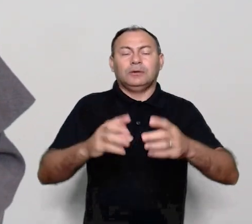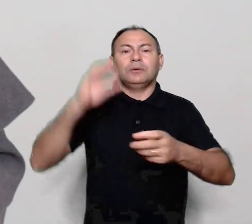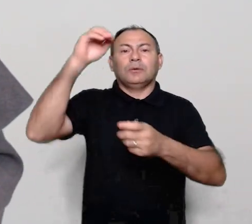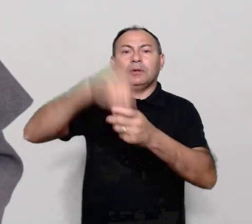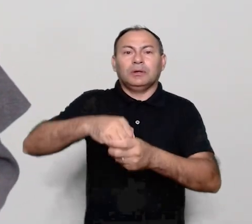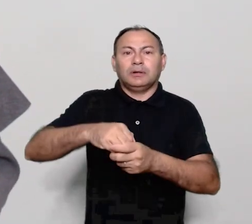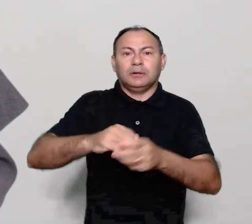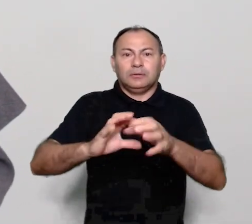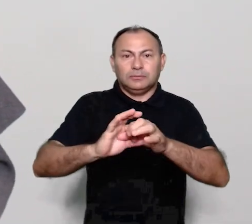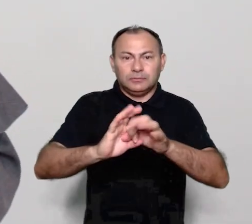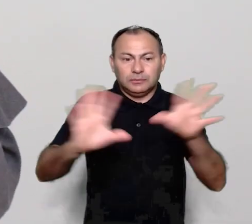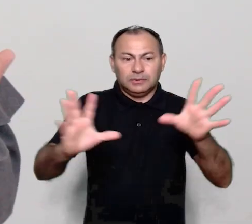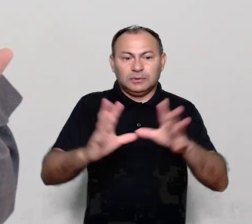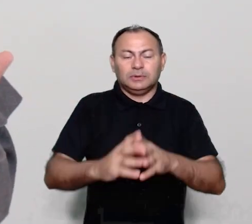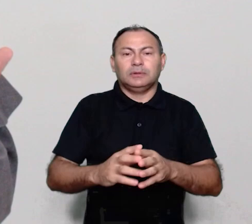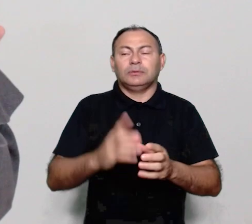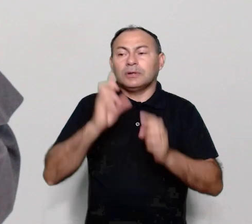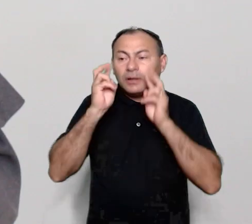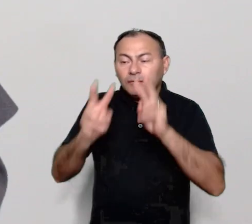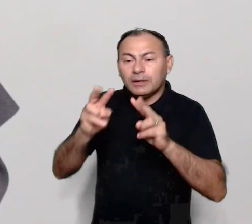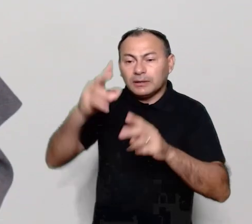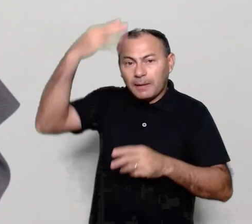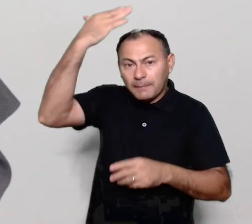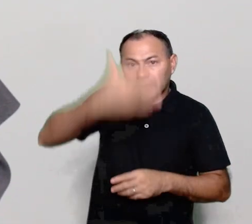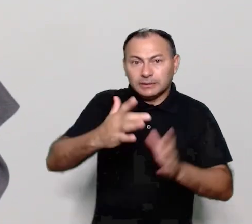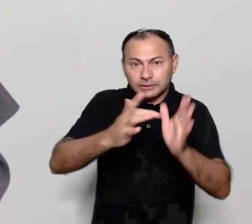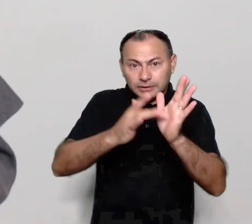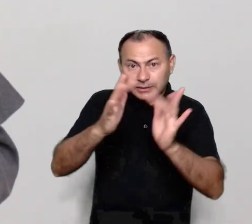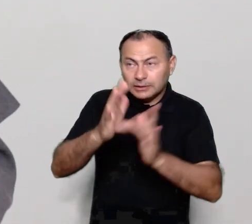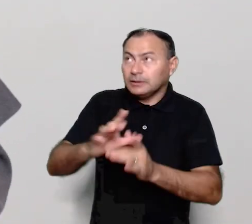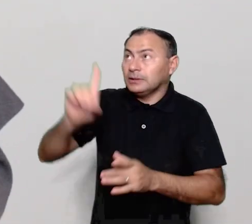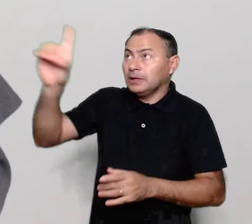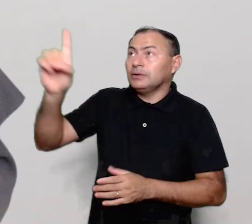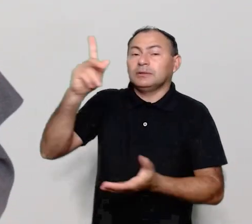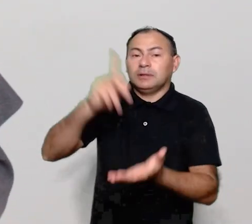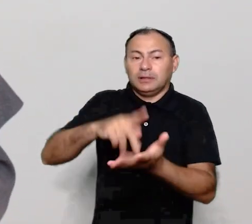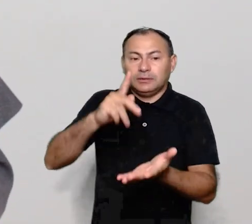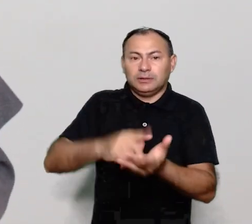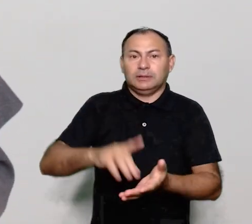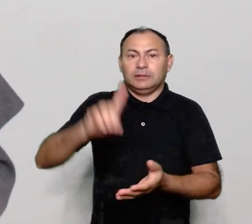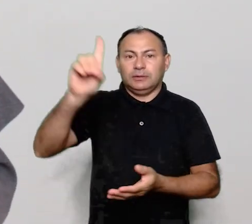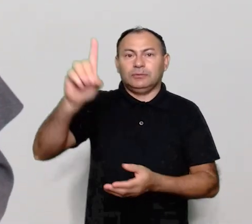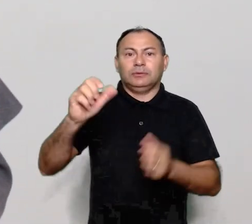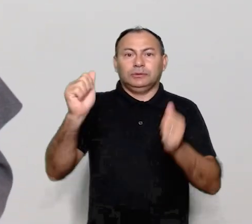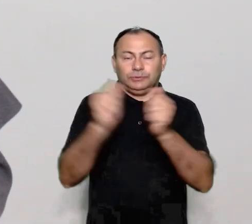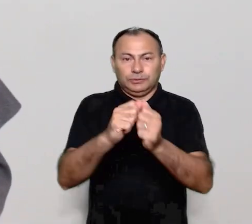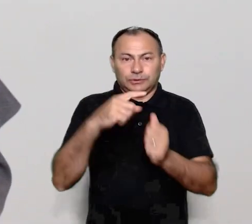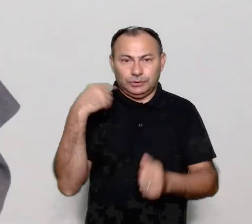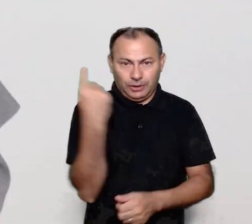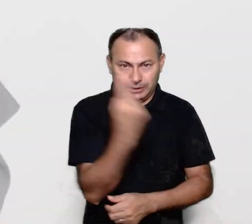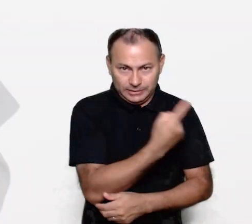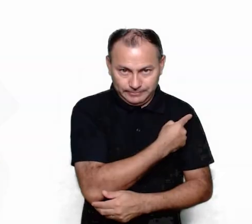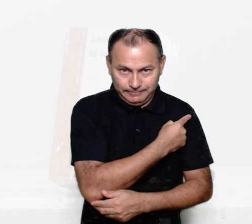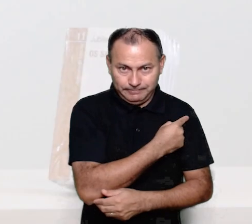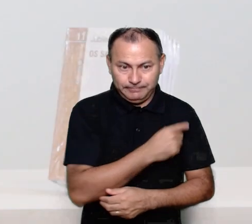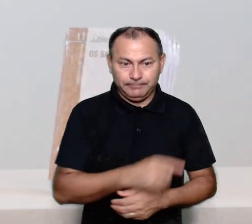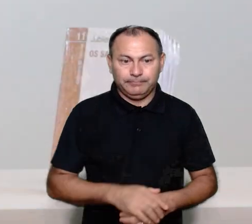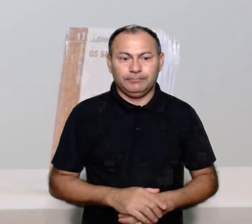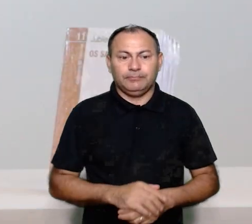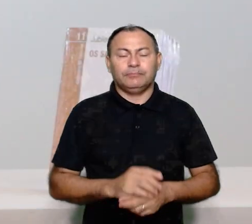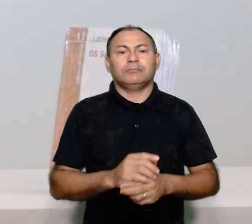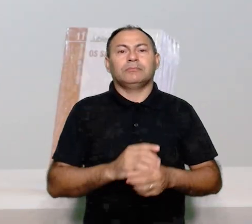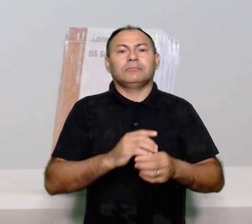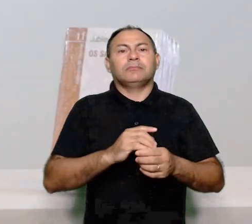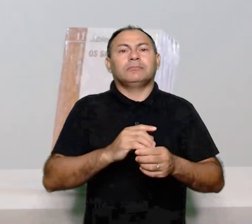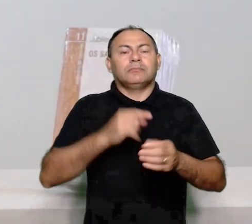que nos colocam à disposição do invisível, da presença de Deus, da realidade de Deus no meio de nós. Após